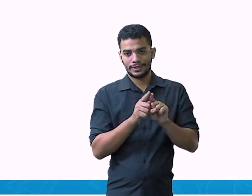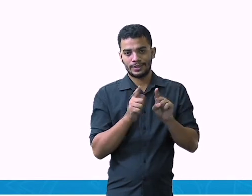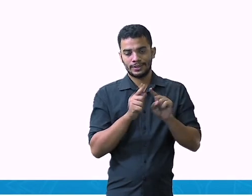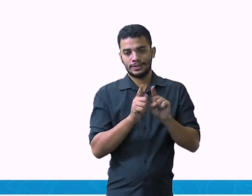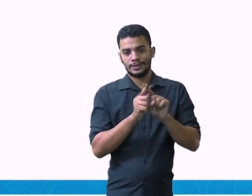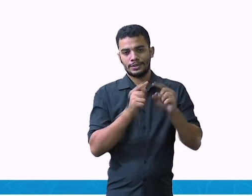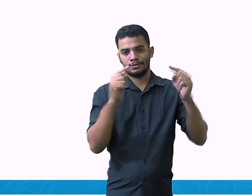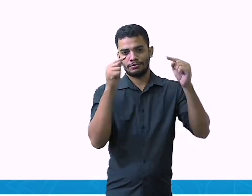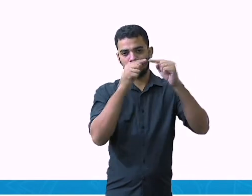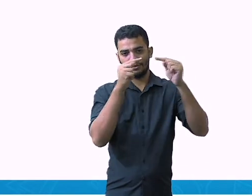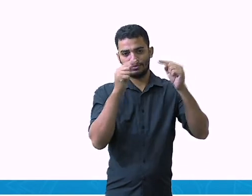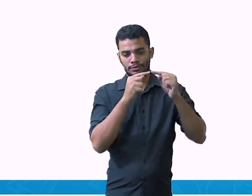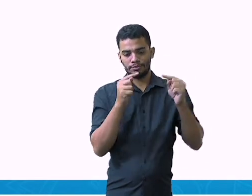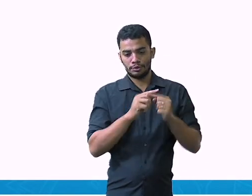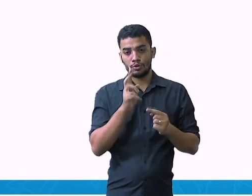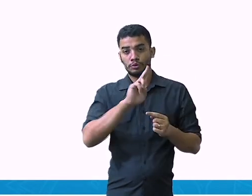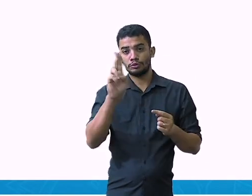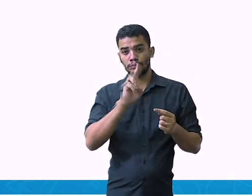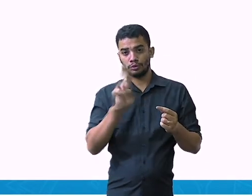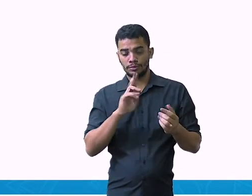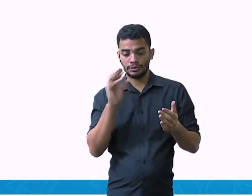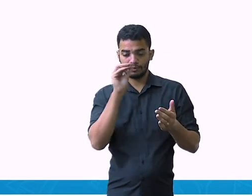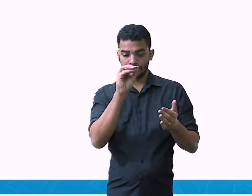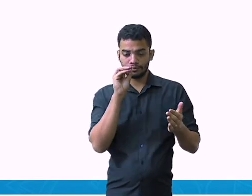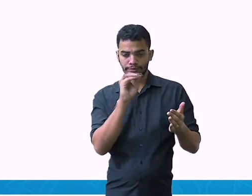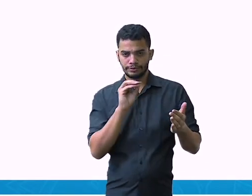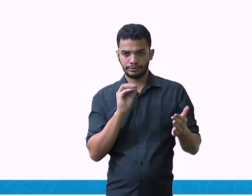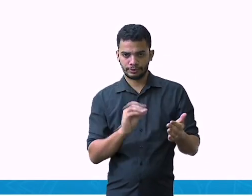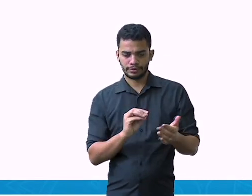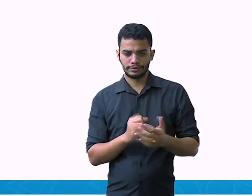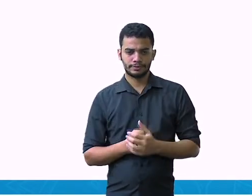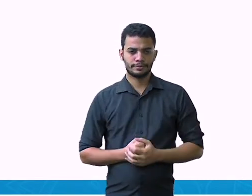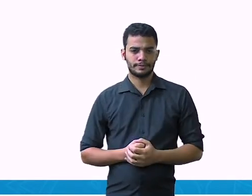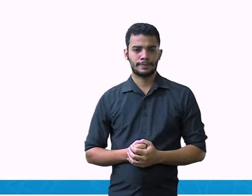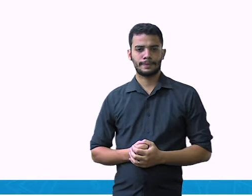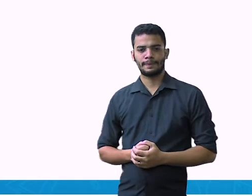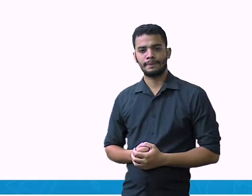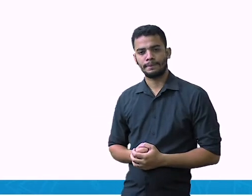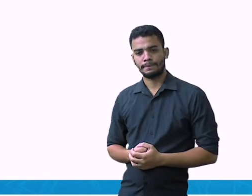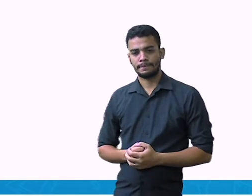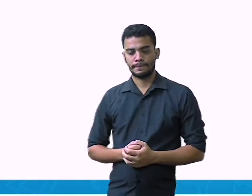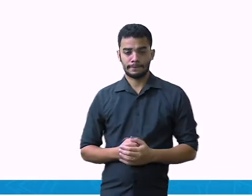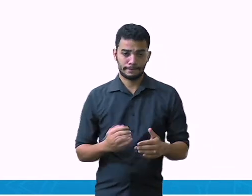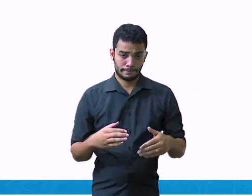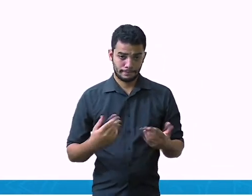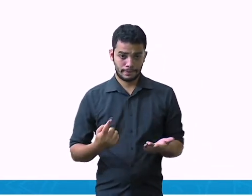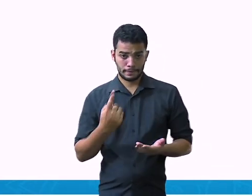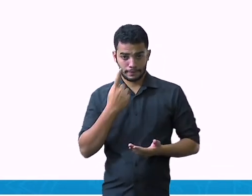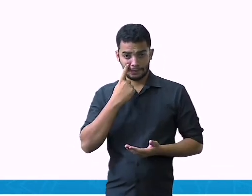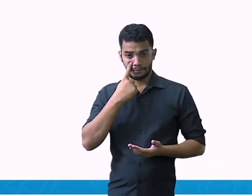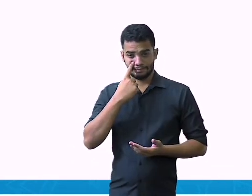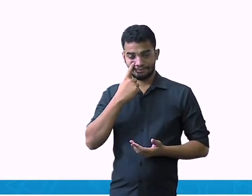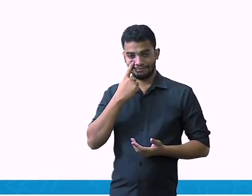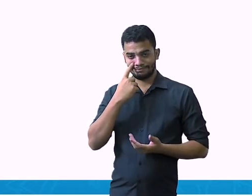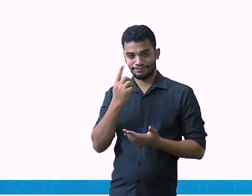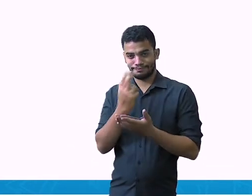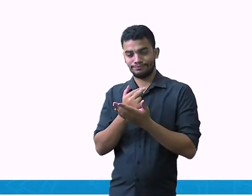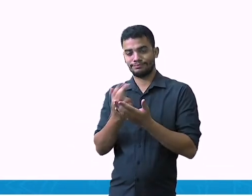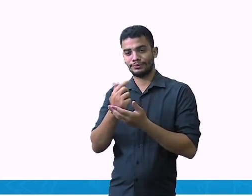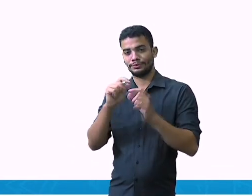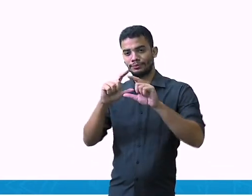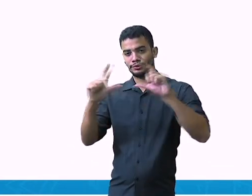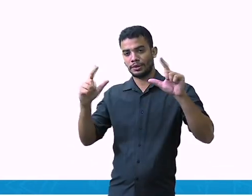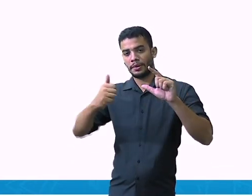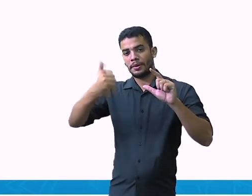em própria, equivalente ou imprópria. Siga o modelo. Então, na primeira aqui, que é um círculo verde, ele representou para